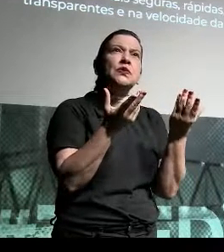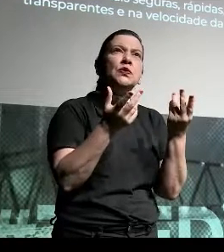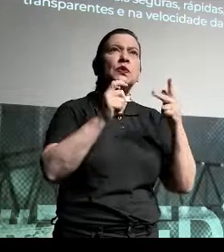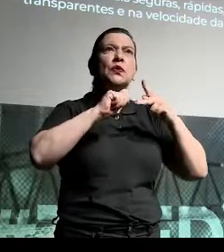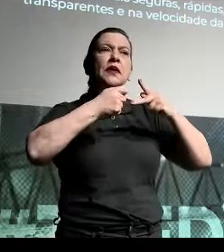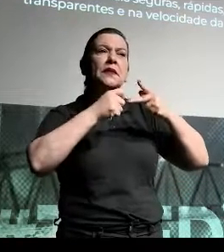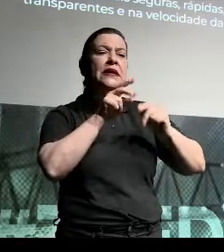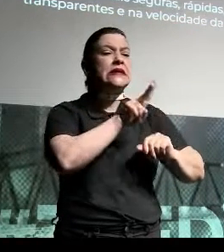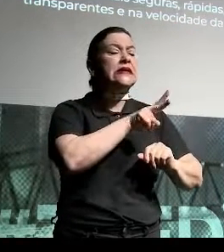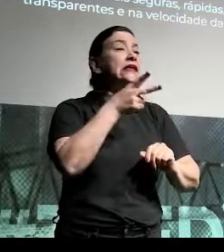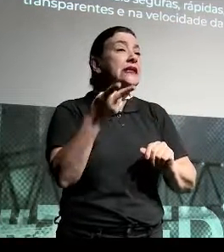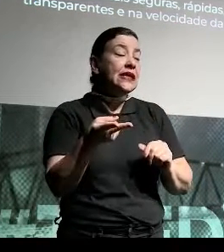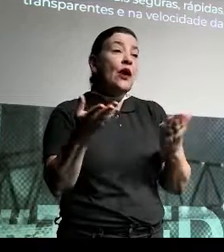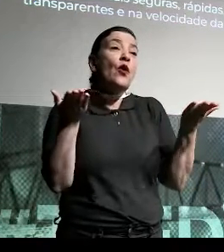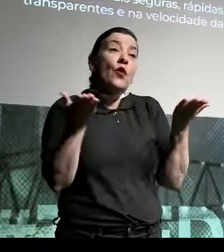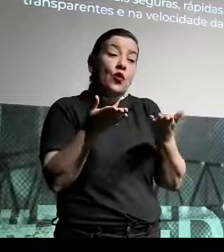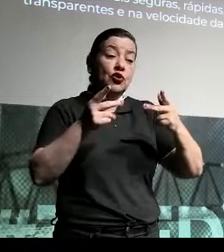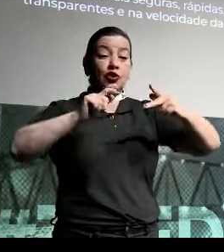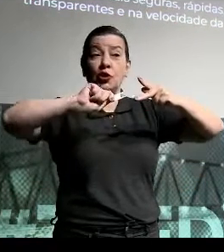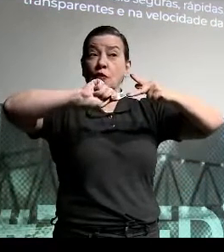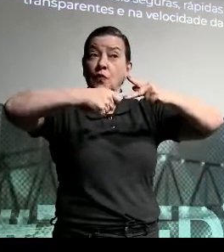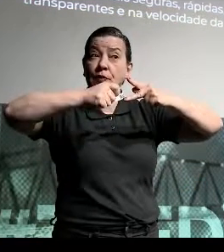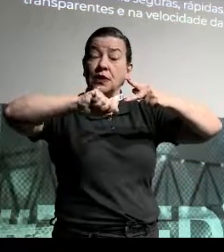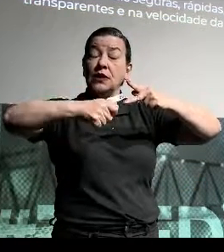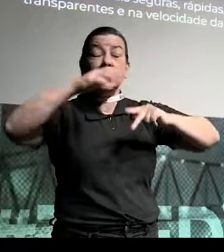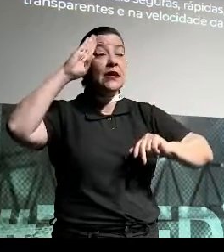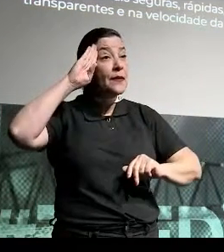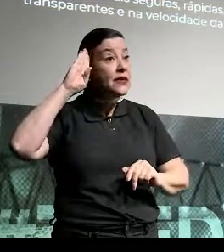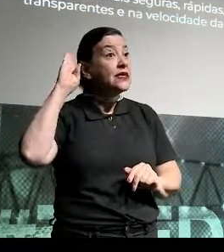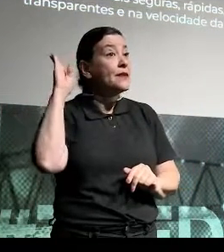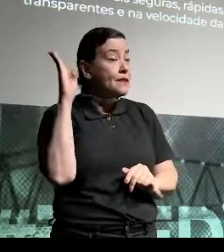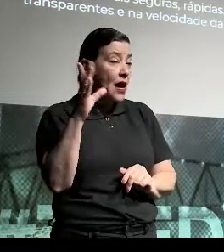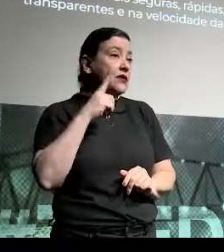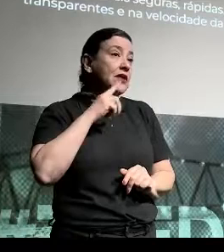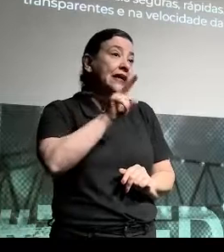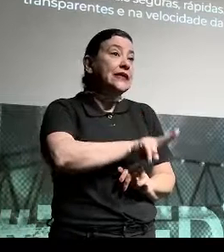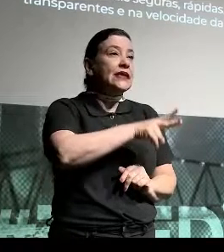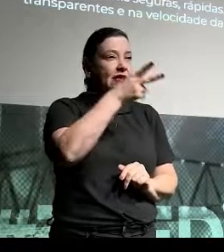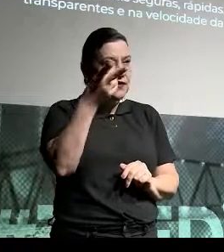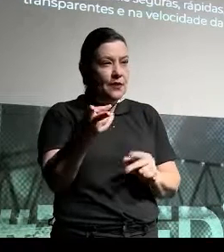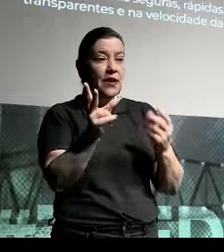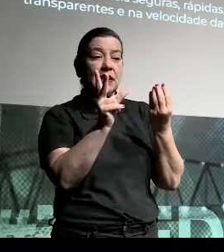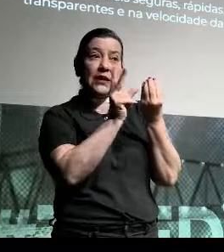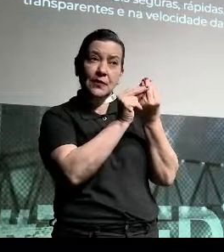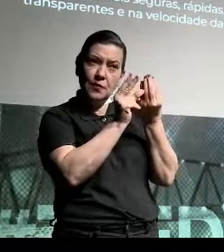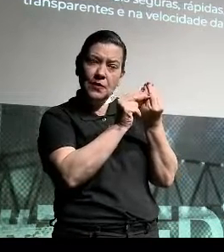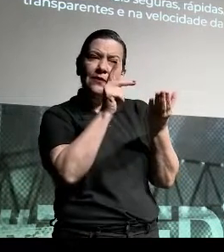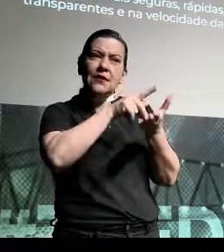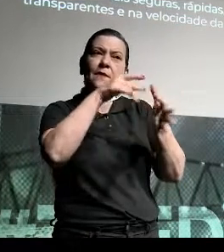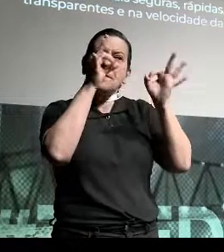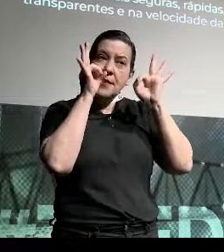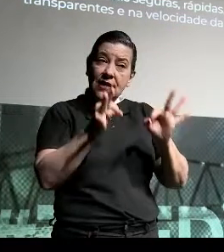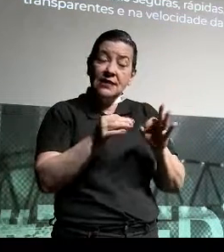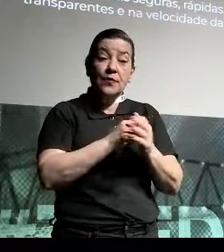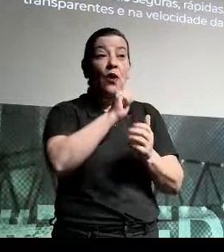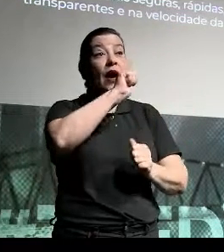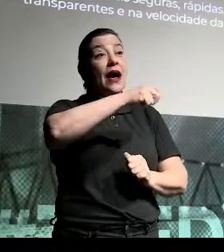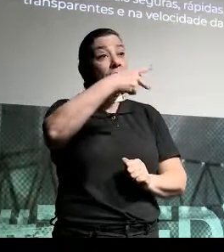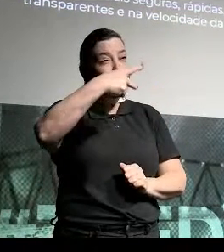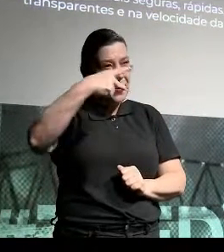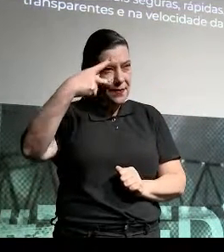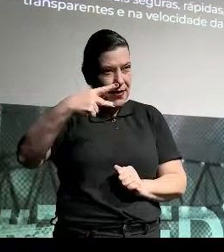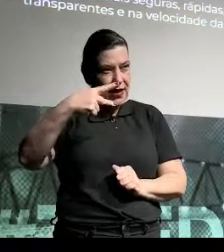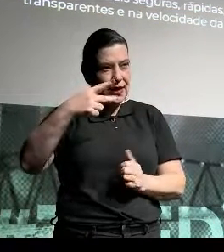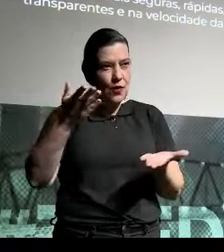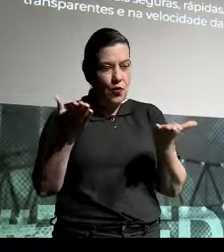essa transação no Pix, né? Hoje o Pix é o ponto principal que a gente tem uma transferência de criptomoeda de fato, né? No aplicativo da